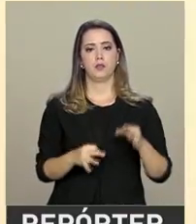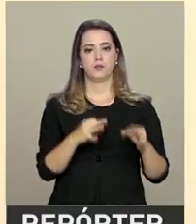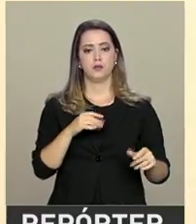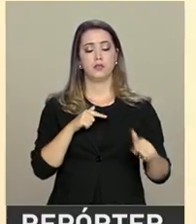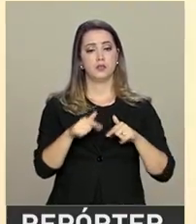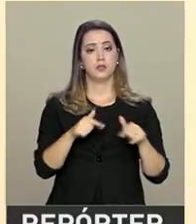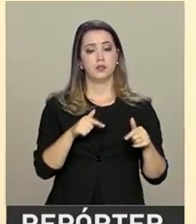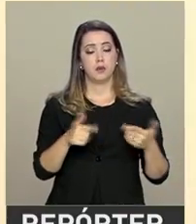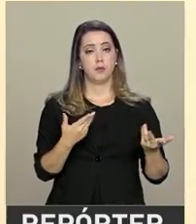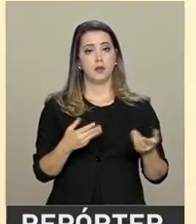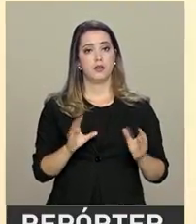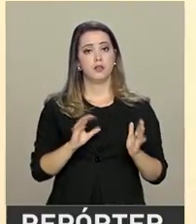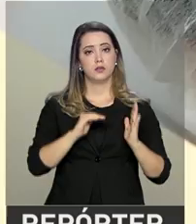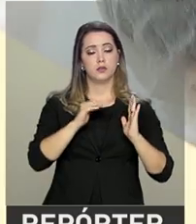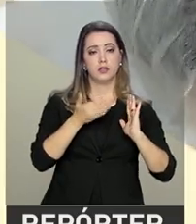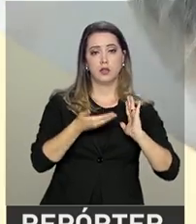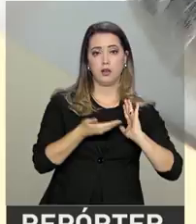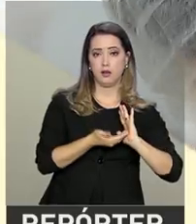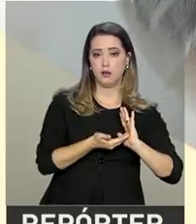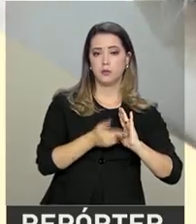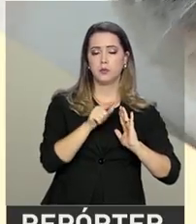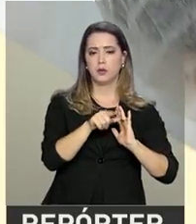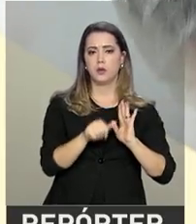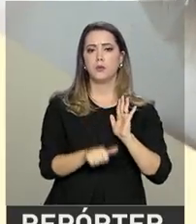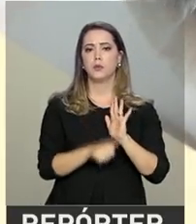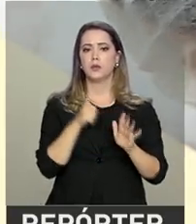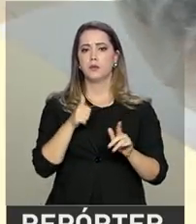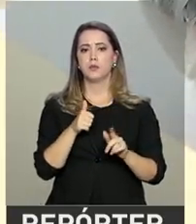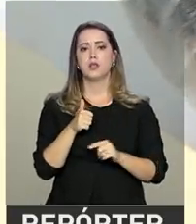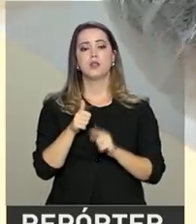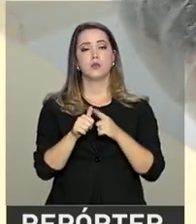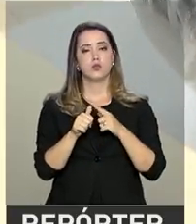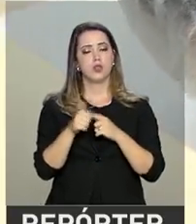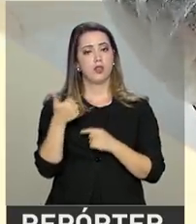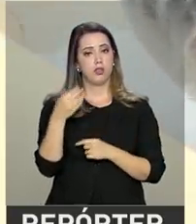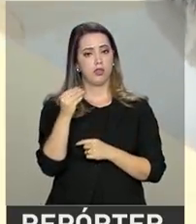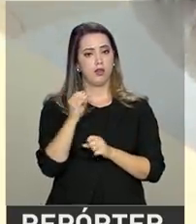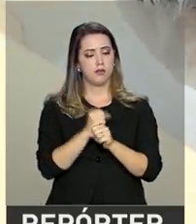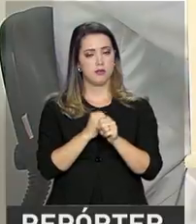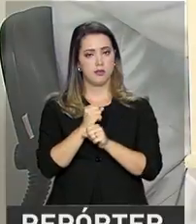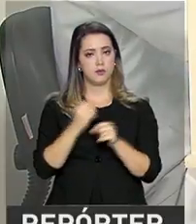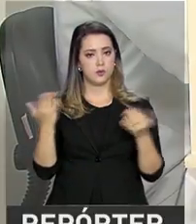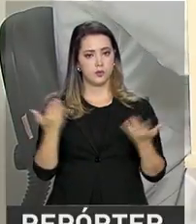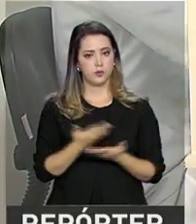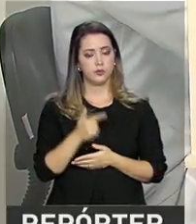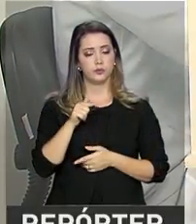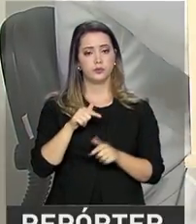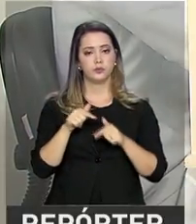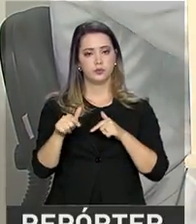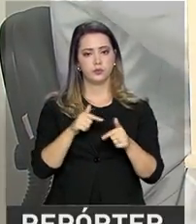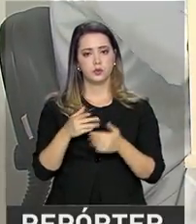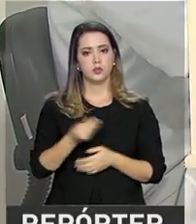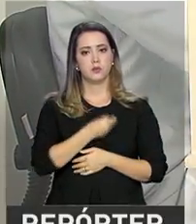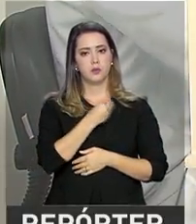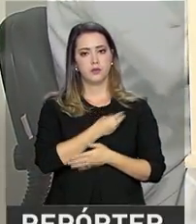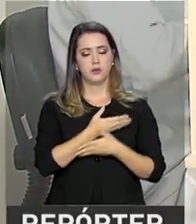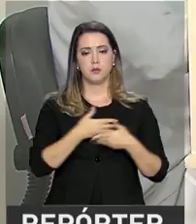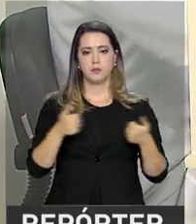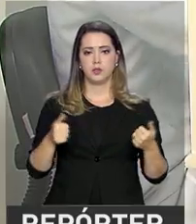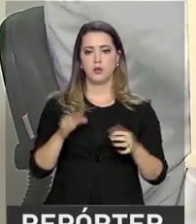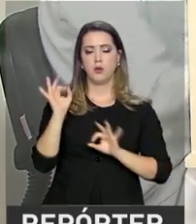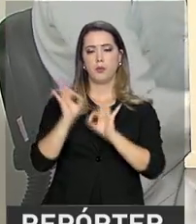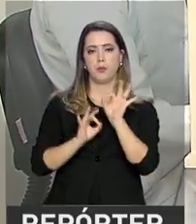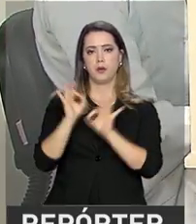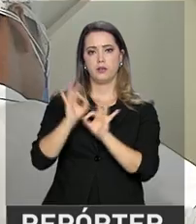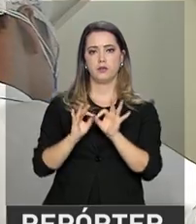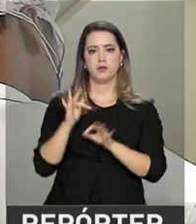Câmara dos Deputados foi o primeiro. E lá se vão quase 10 anos. Hoje, ele conta que a vida está melhor e planeja